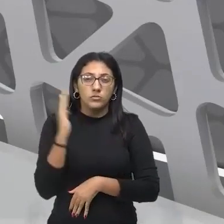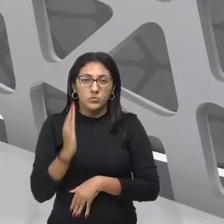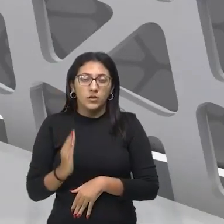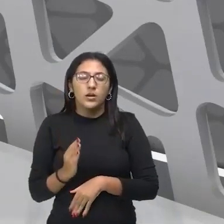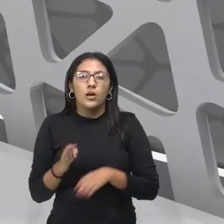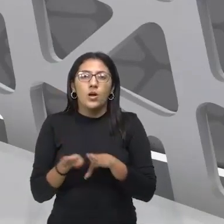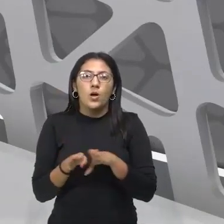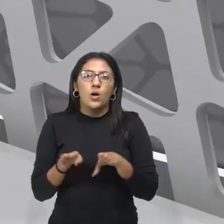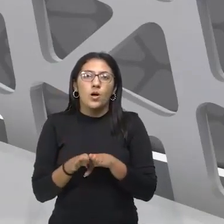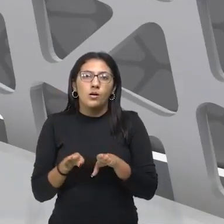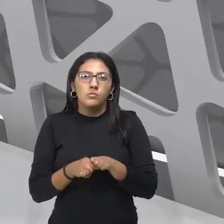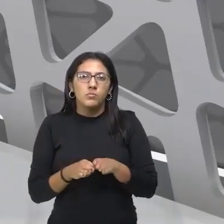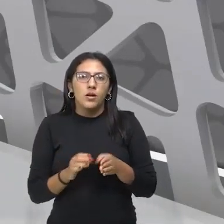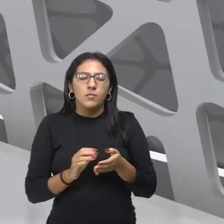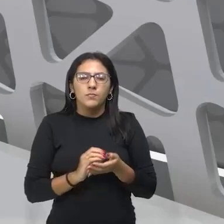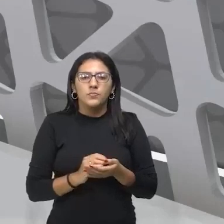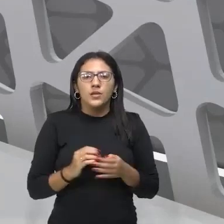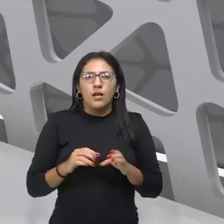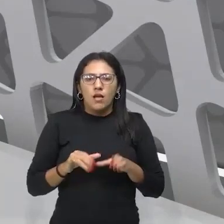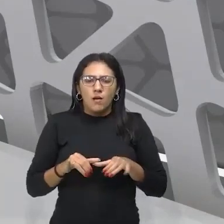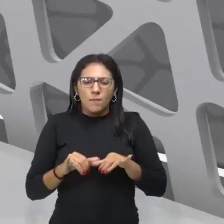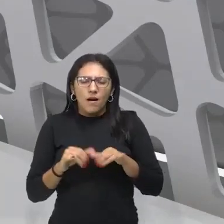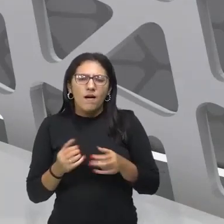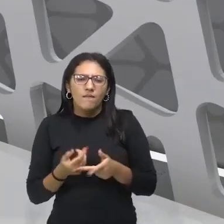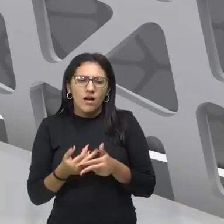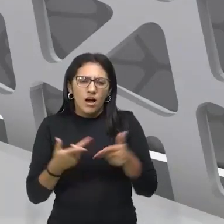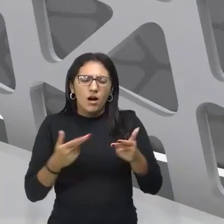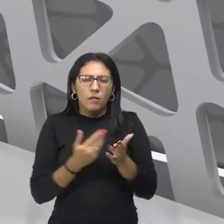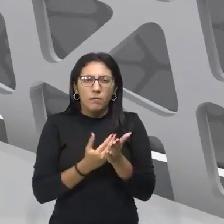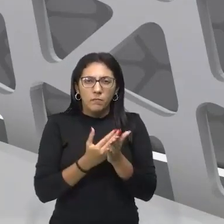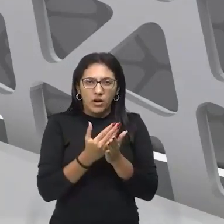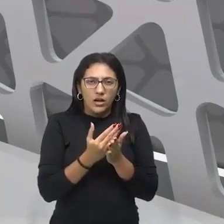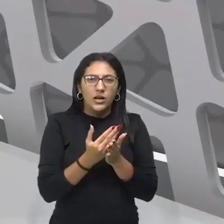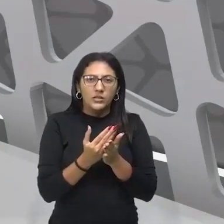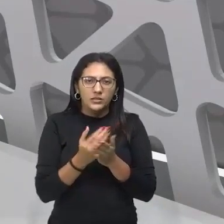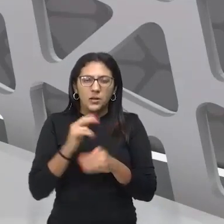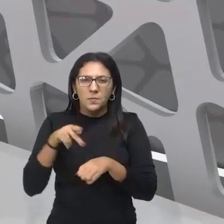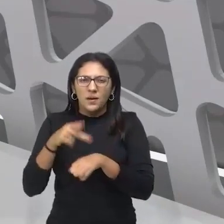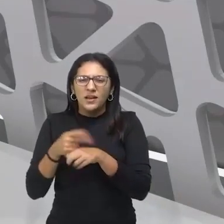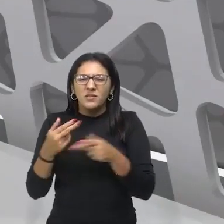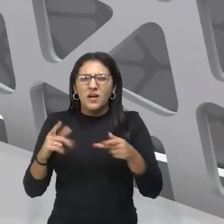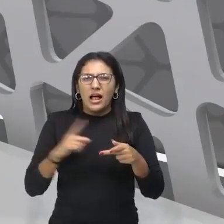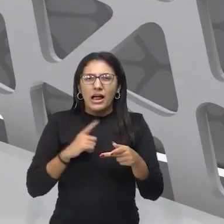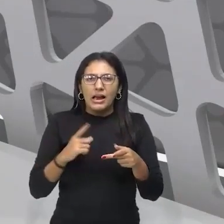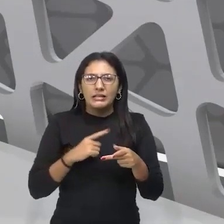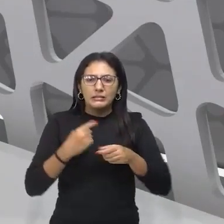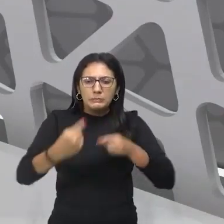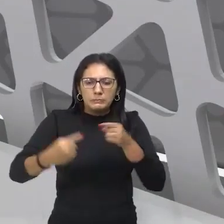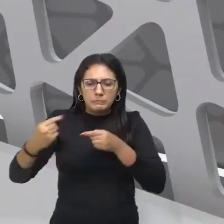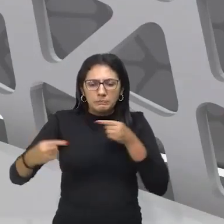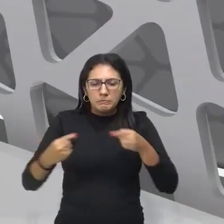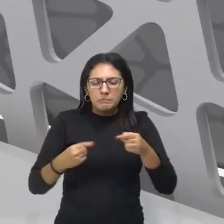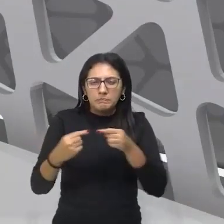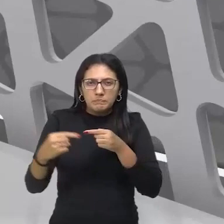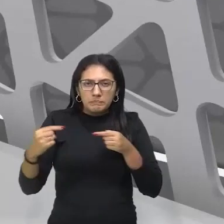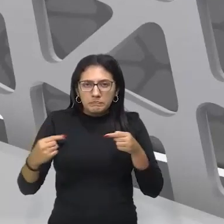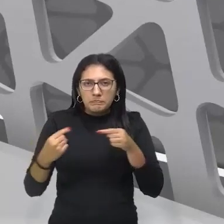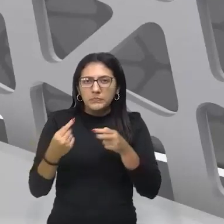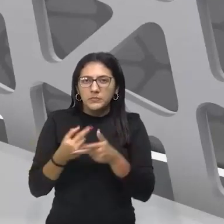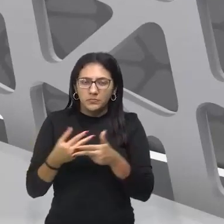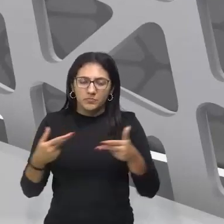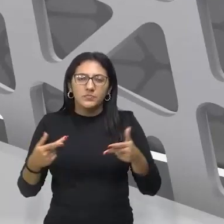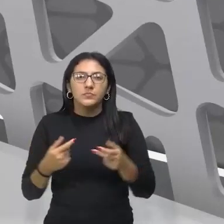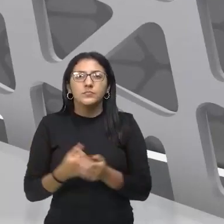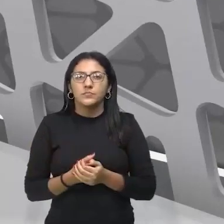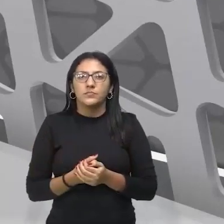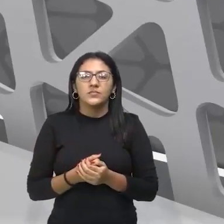privado chega no Brasil, abre-se os mercados para várias empresas no mundo todo, tá? E começa a concorrência